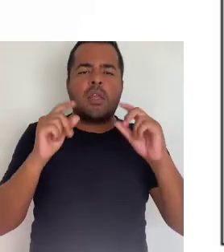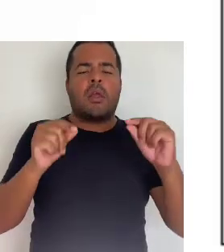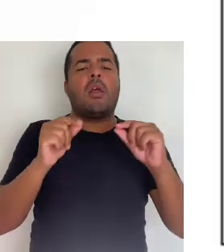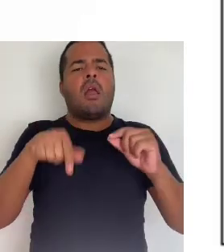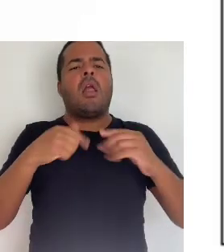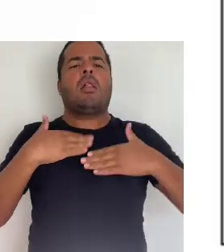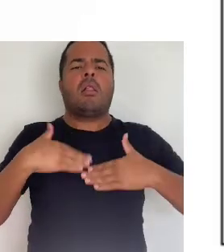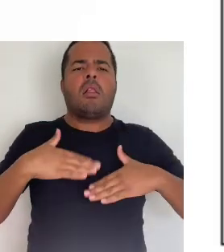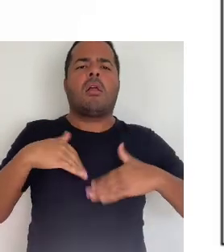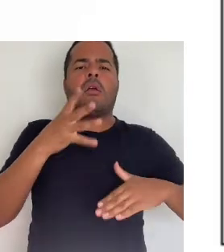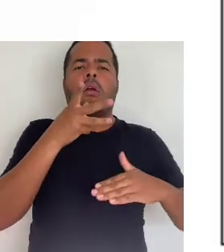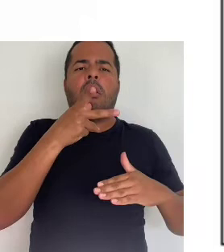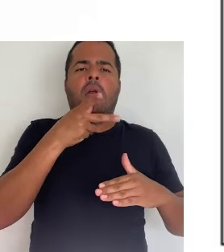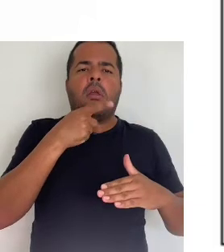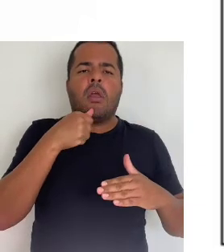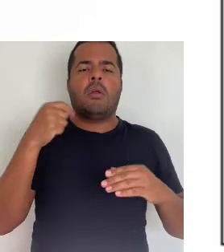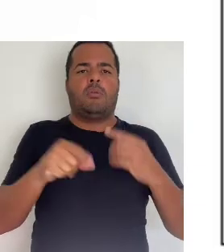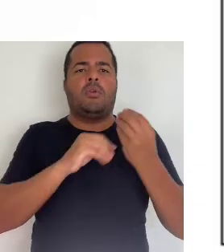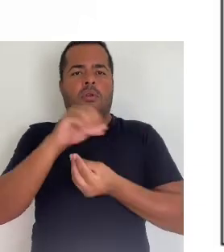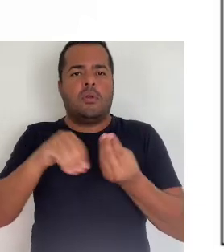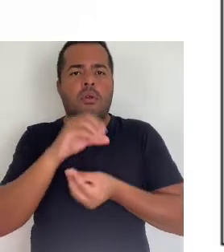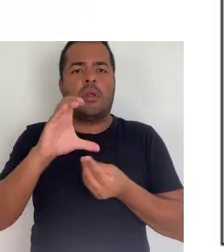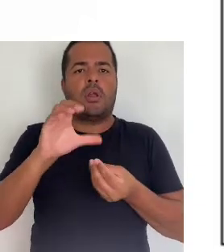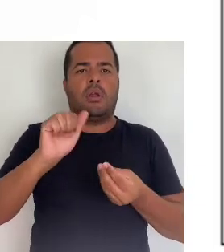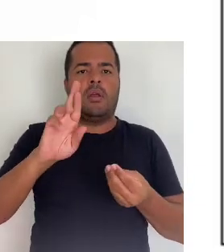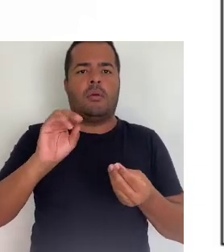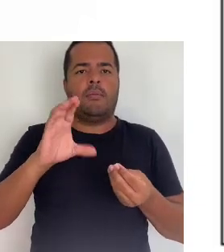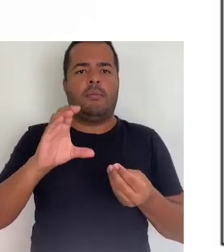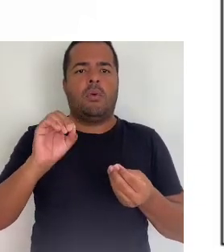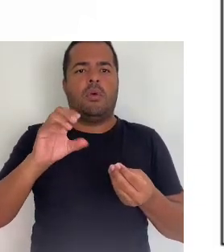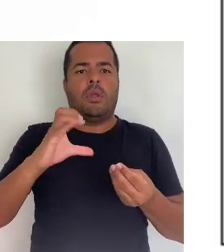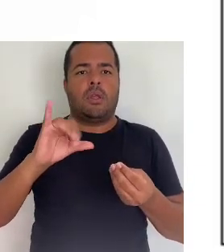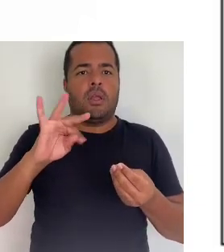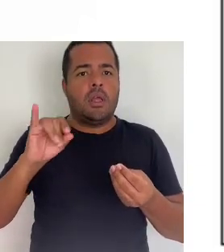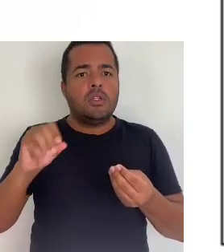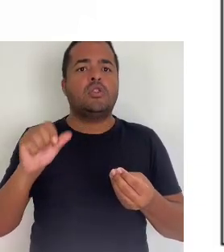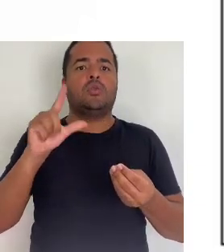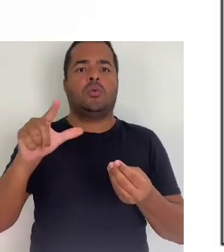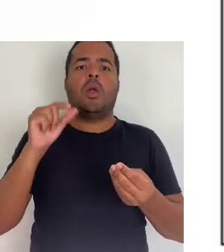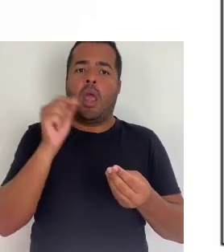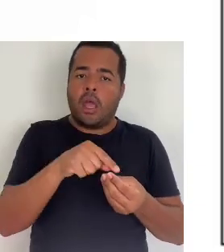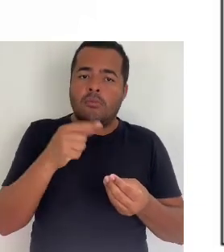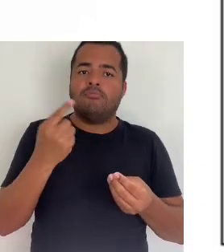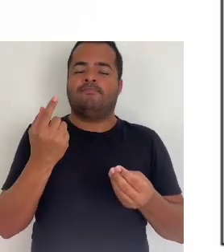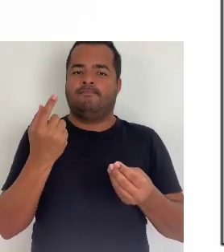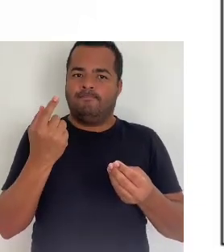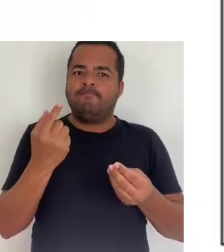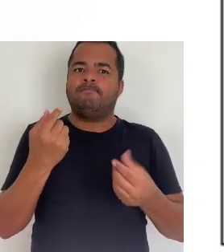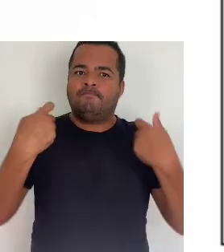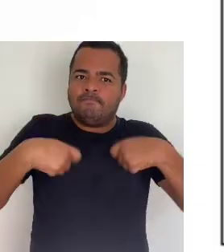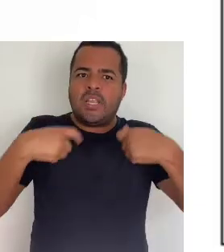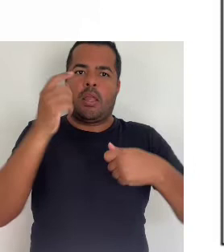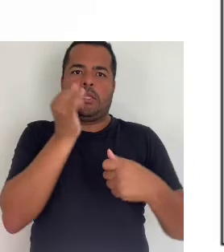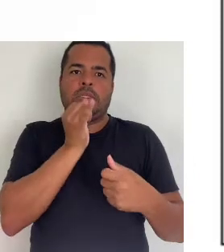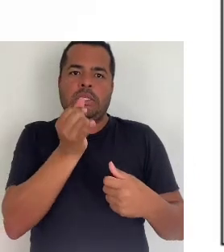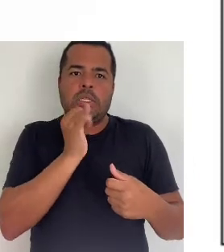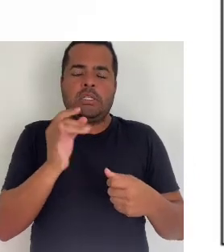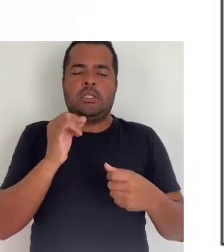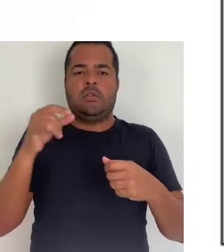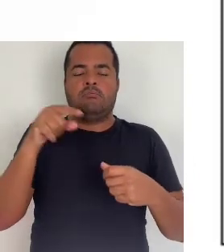processo é um processo que gera uma etapa lenta, porque gerar o carbocádio em si é um processo que demanda